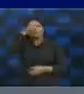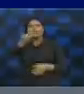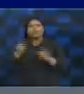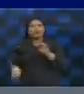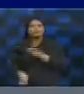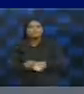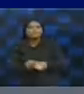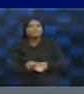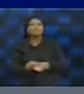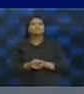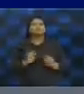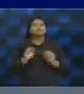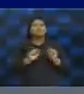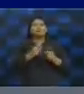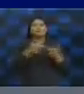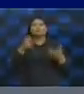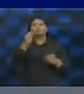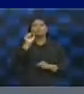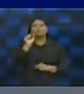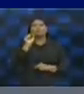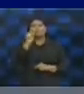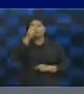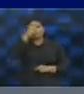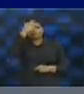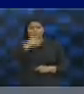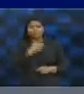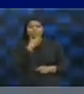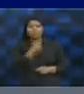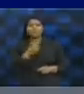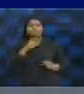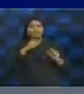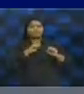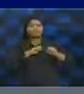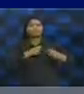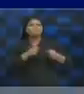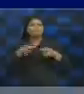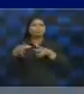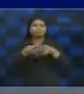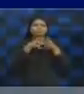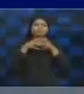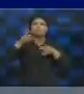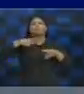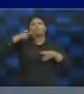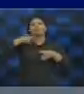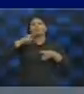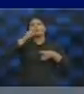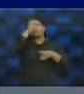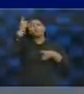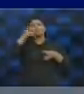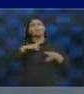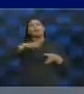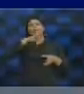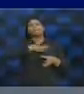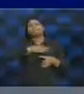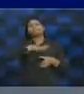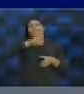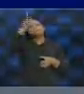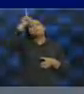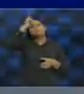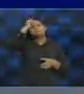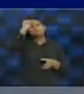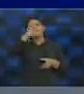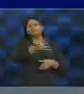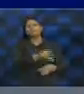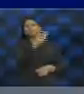vida de um homem que conseguiu aglutinar ao seu redor um conjunto de forças políticas que lhe dá tranquilidade para governar e garantir